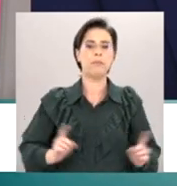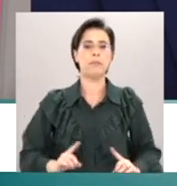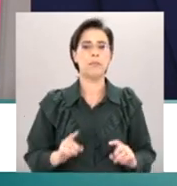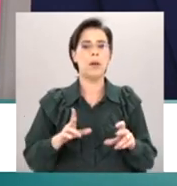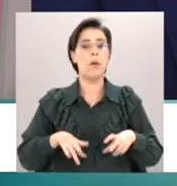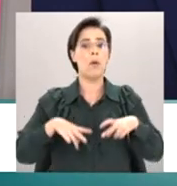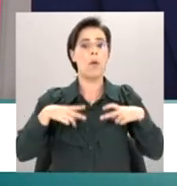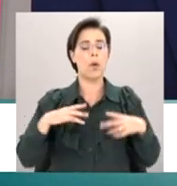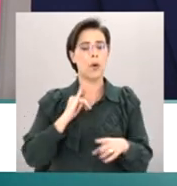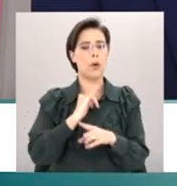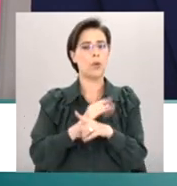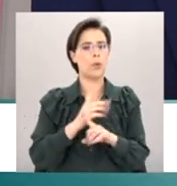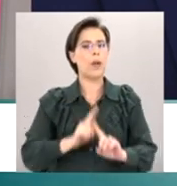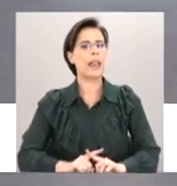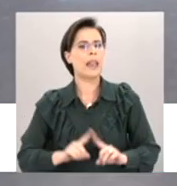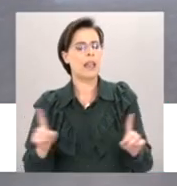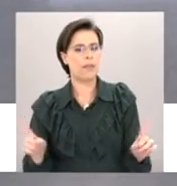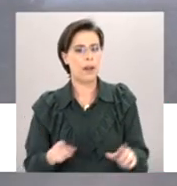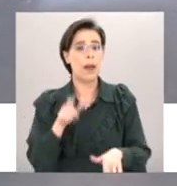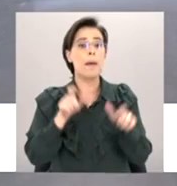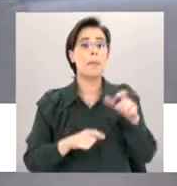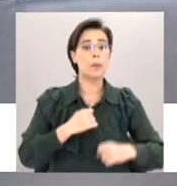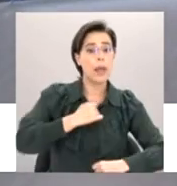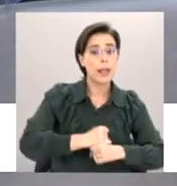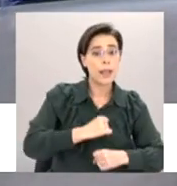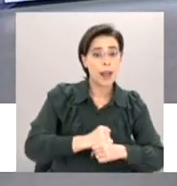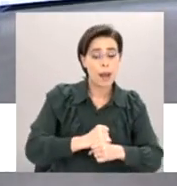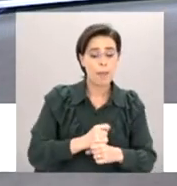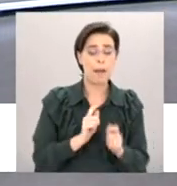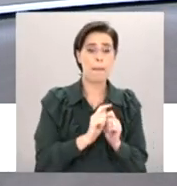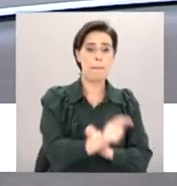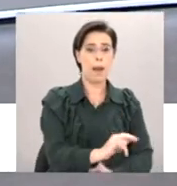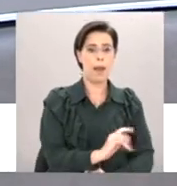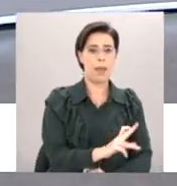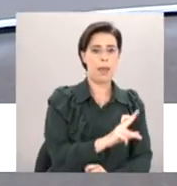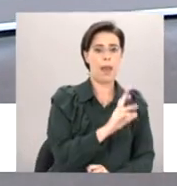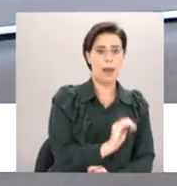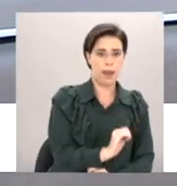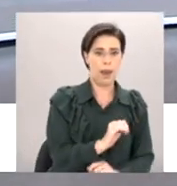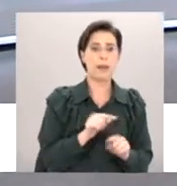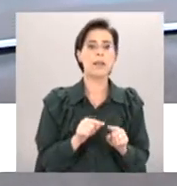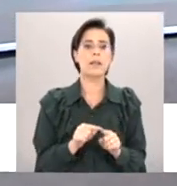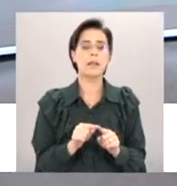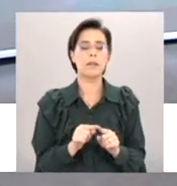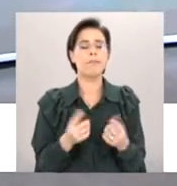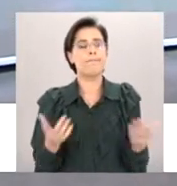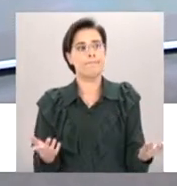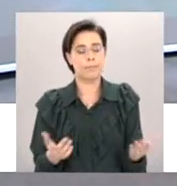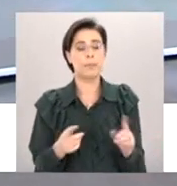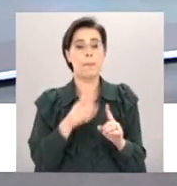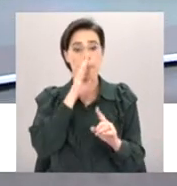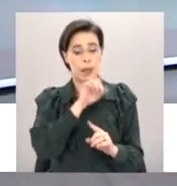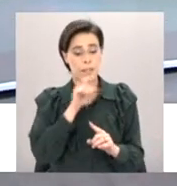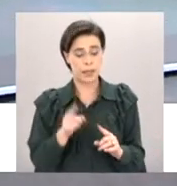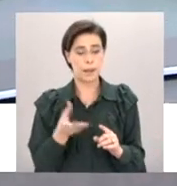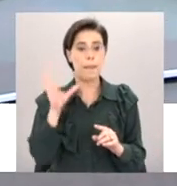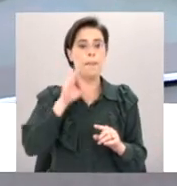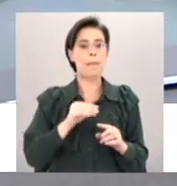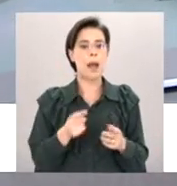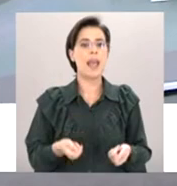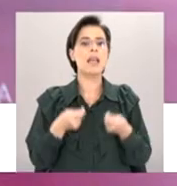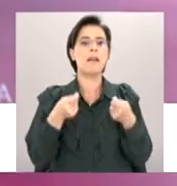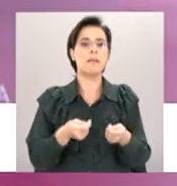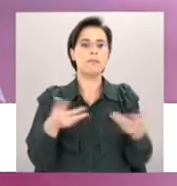pessoas muito ricos é outra coisa completamente diferente são as pessoas que trabalham pagam IRS e isso faria com que triste muito muito maior